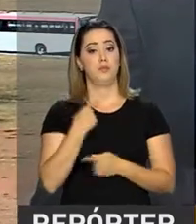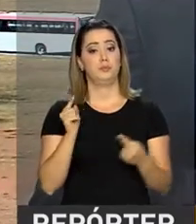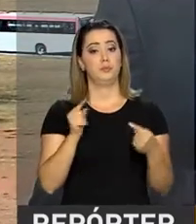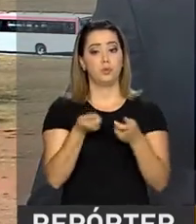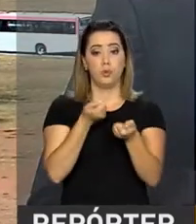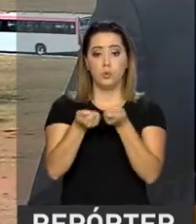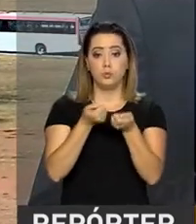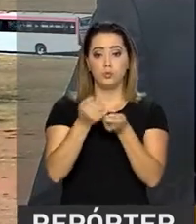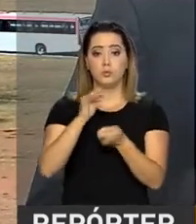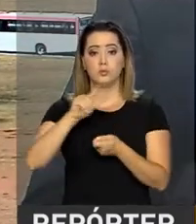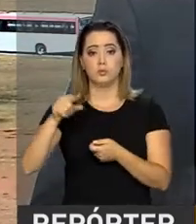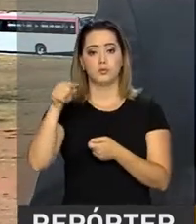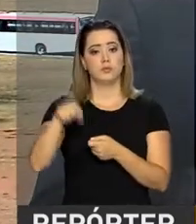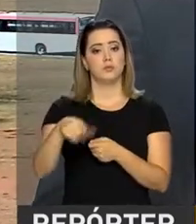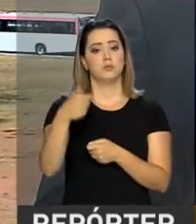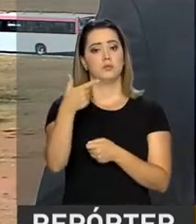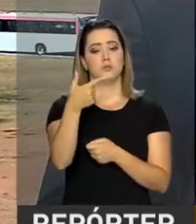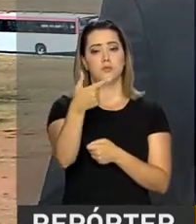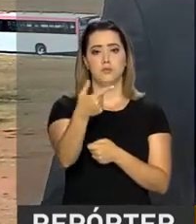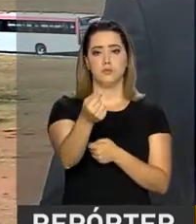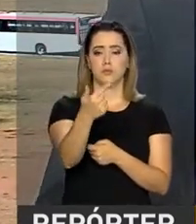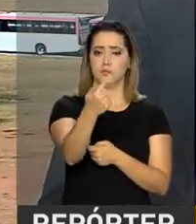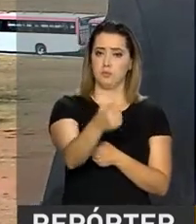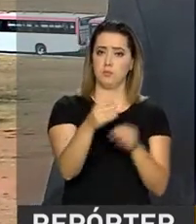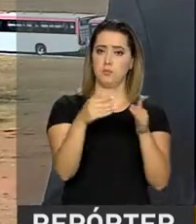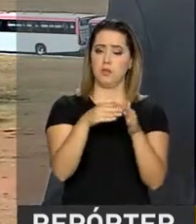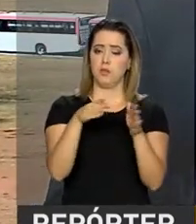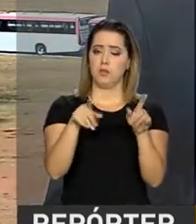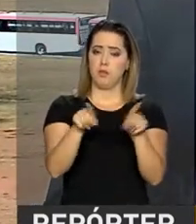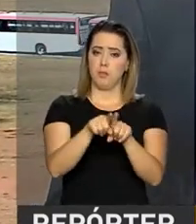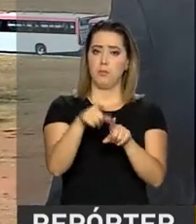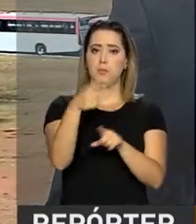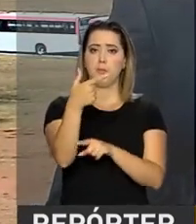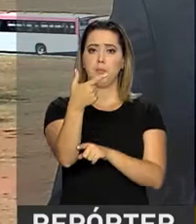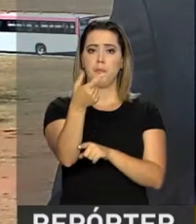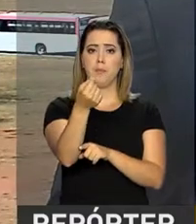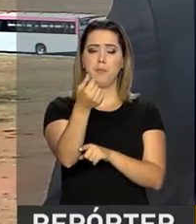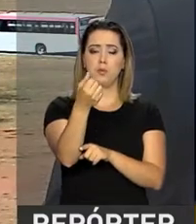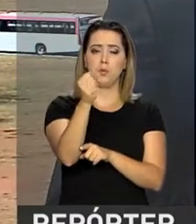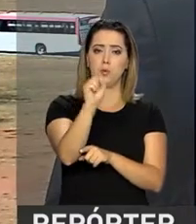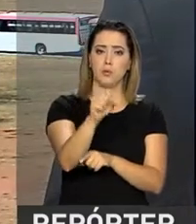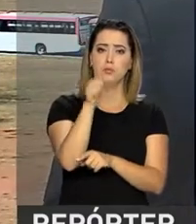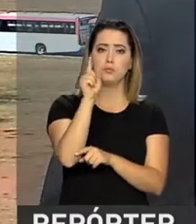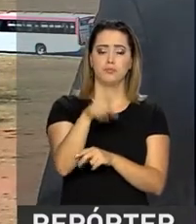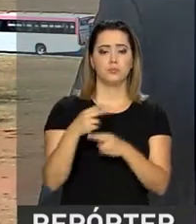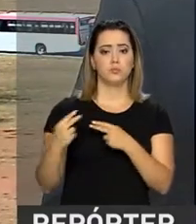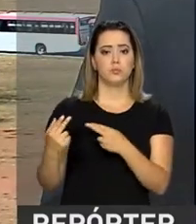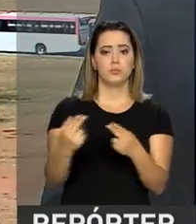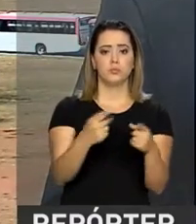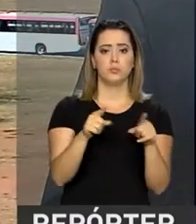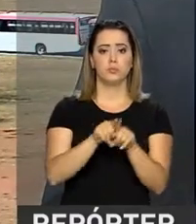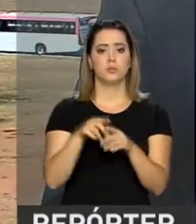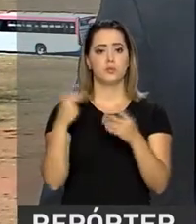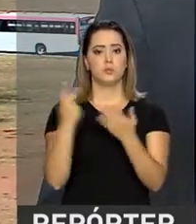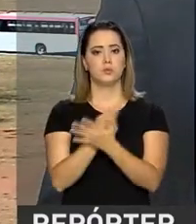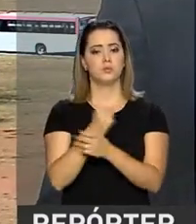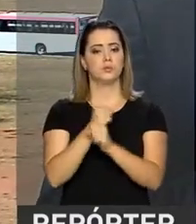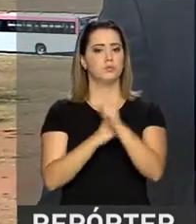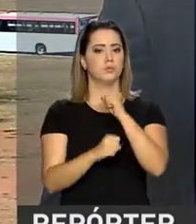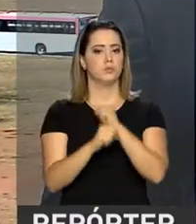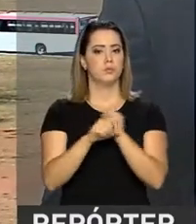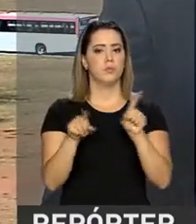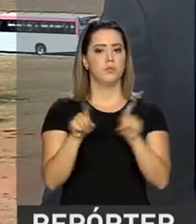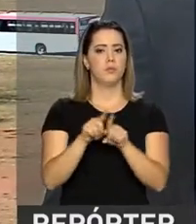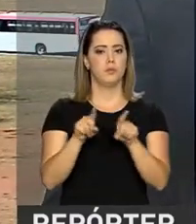para 2017 e 2018 são equivalentes ao resultado efetivado no ano passado que